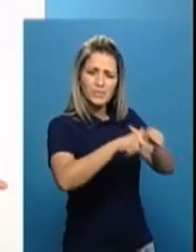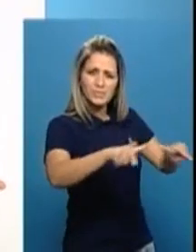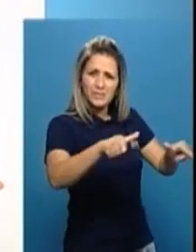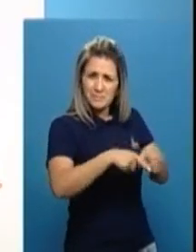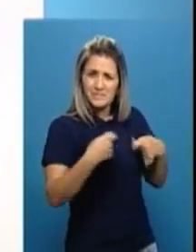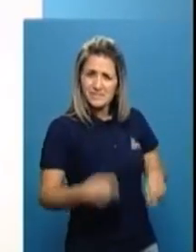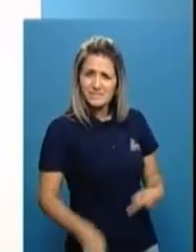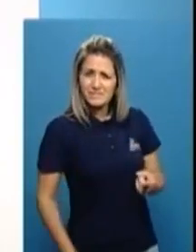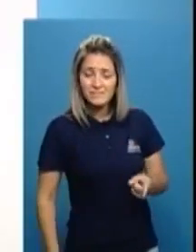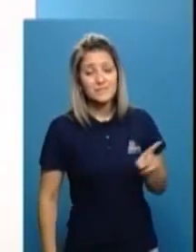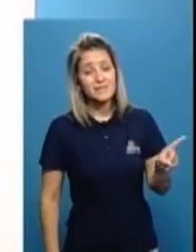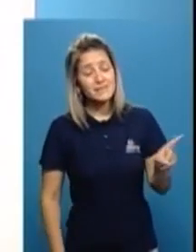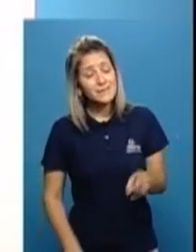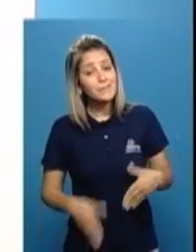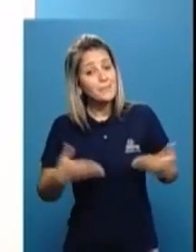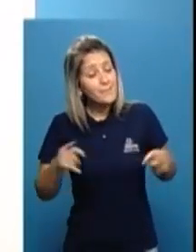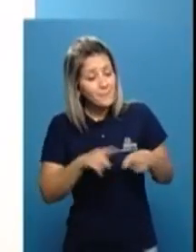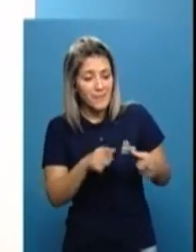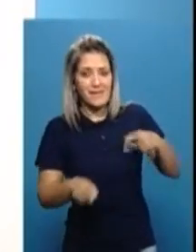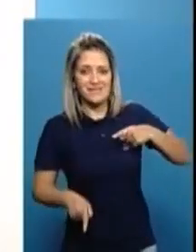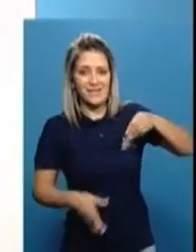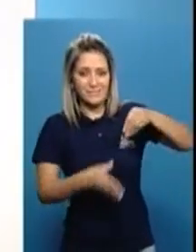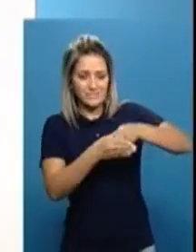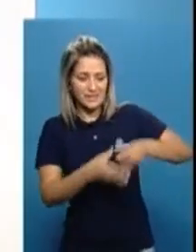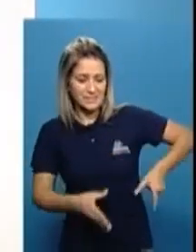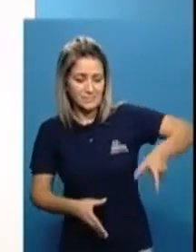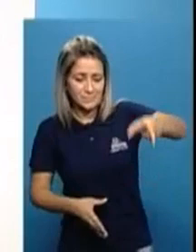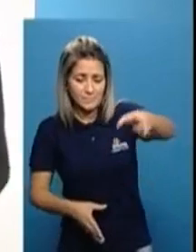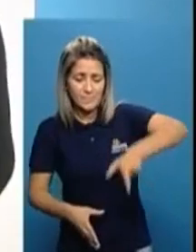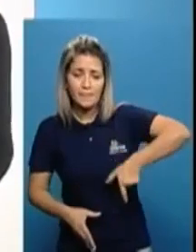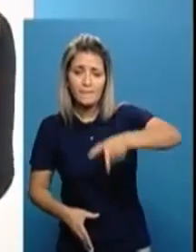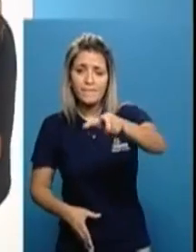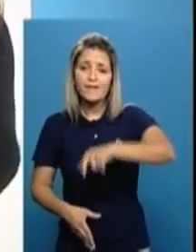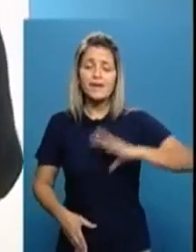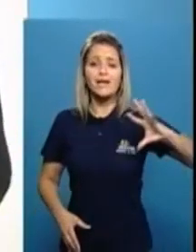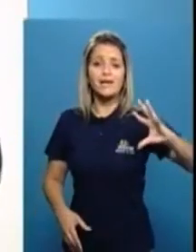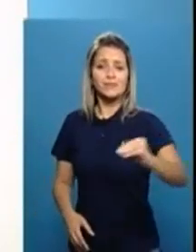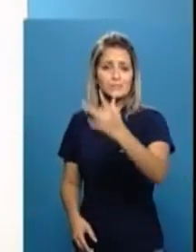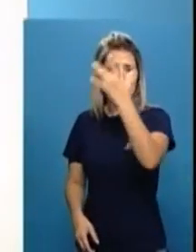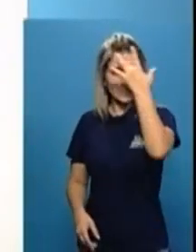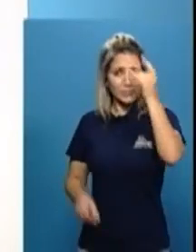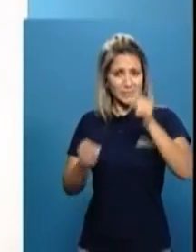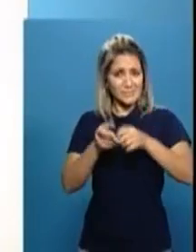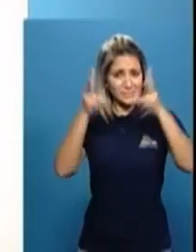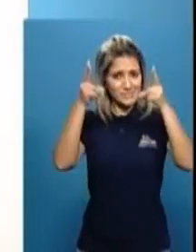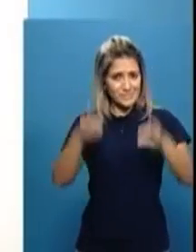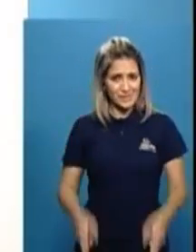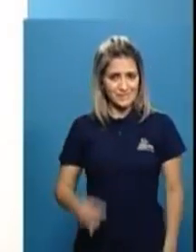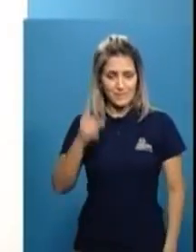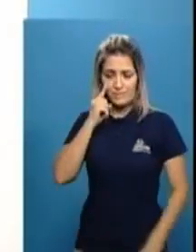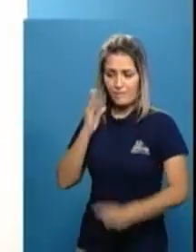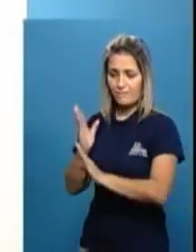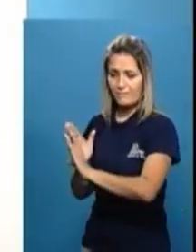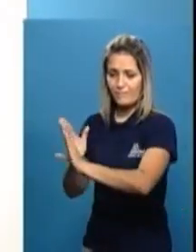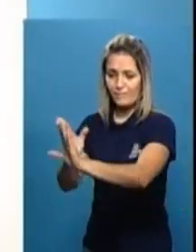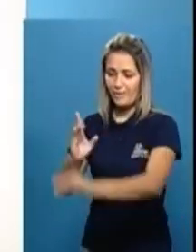roupas, apesar de que eles estarão lá. E nem todos os clientes farão exatamente o mesmo caminho.